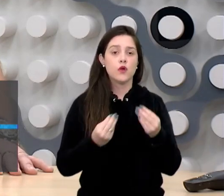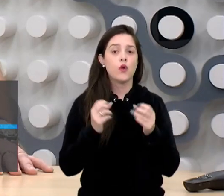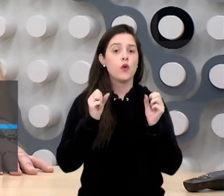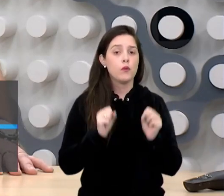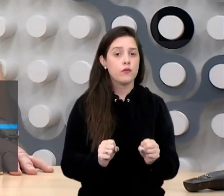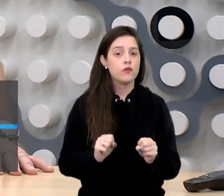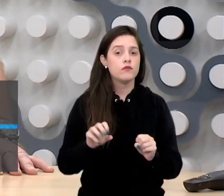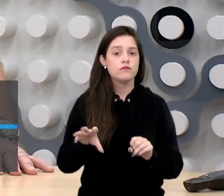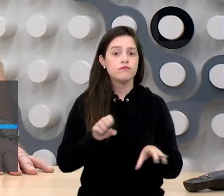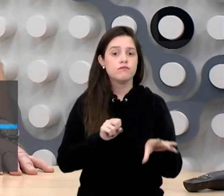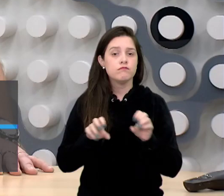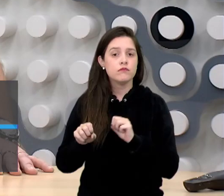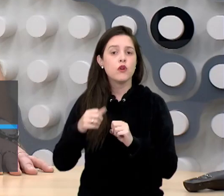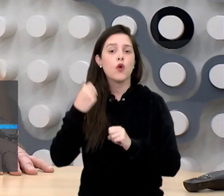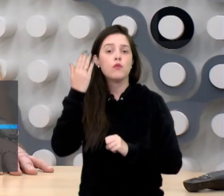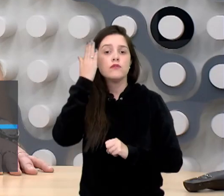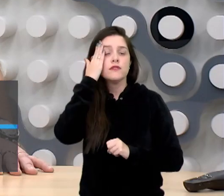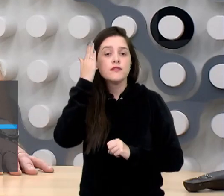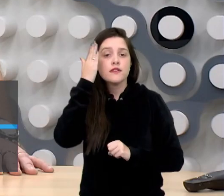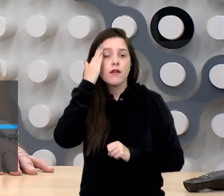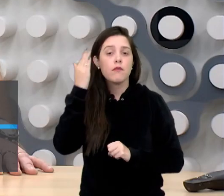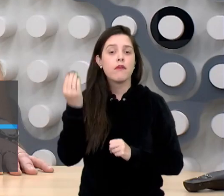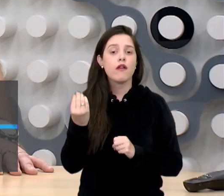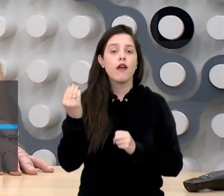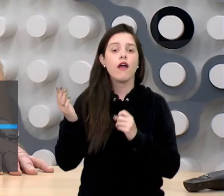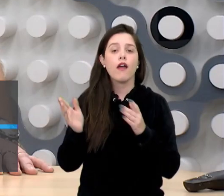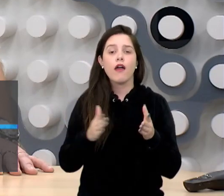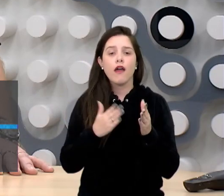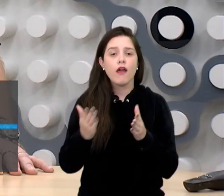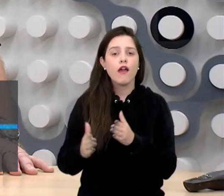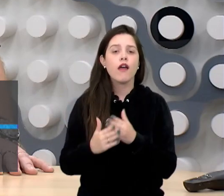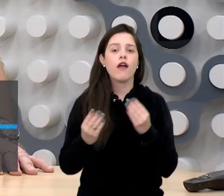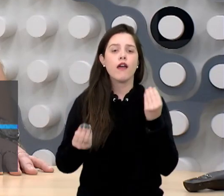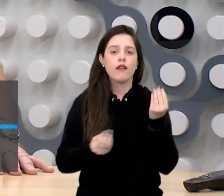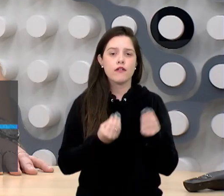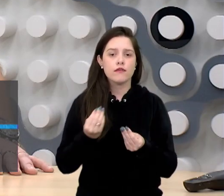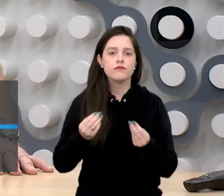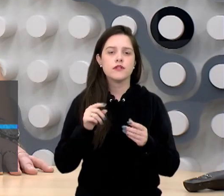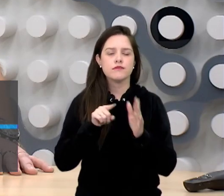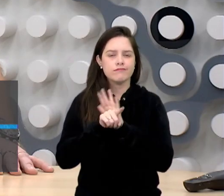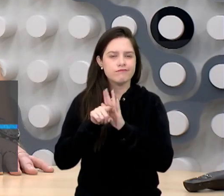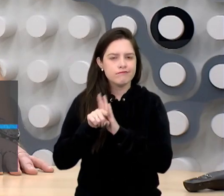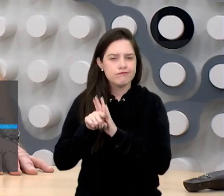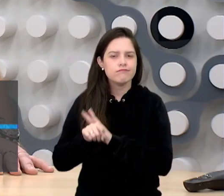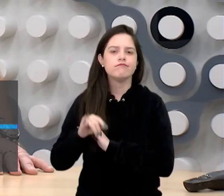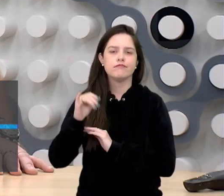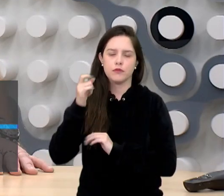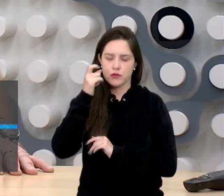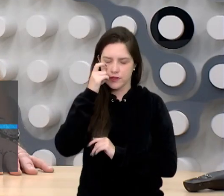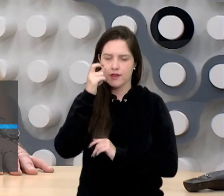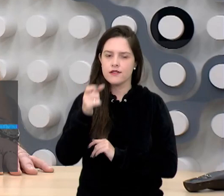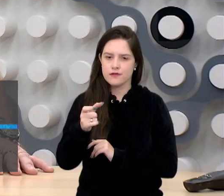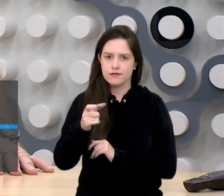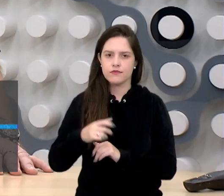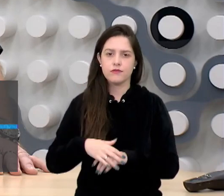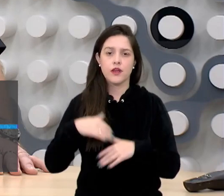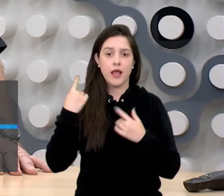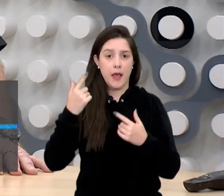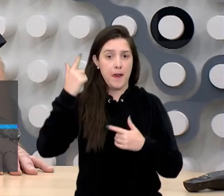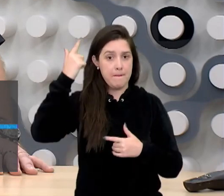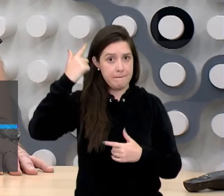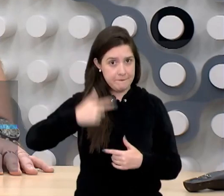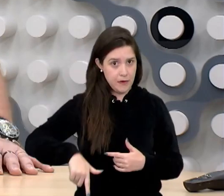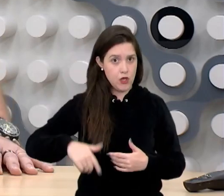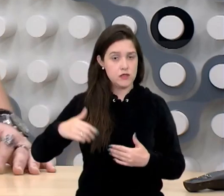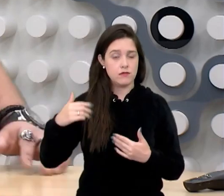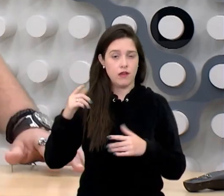pegar esses dados e como saber, né, como são efetuados aí, né, as pesquisas, que é muito interessante. Vamos lá para a próxima tela,